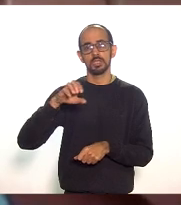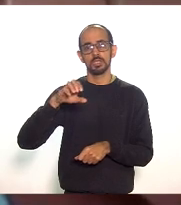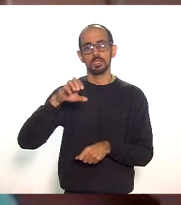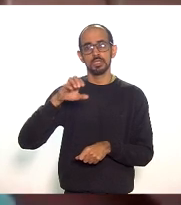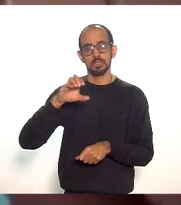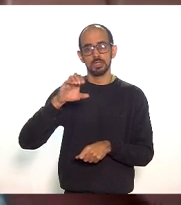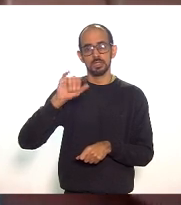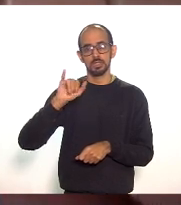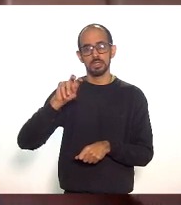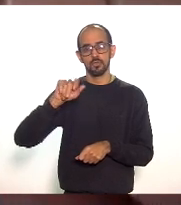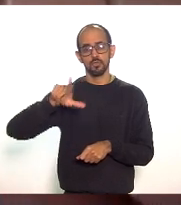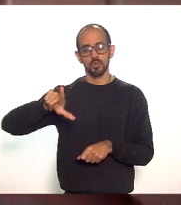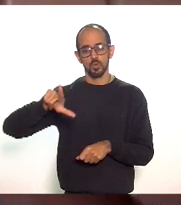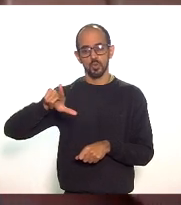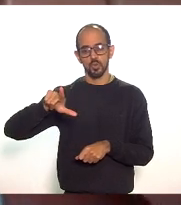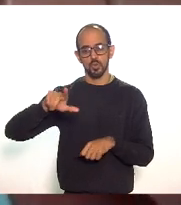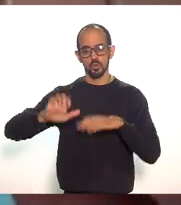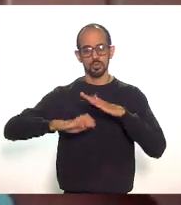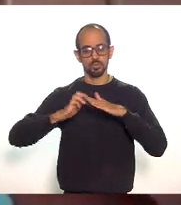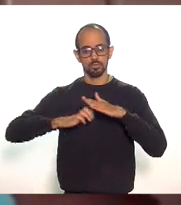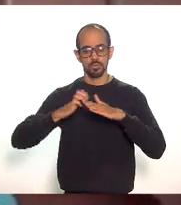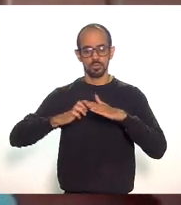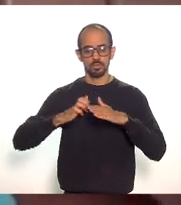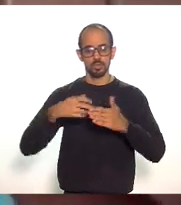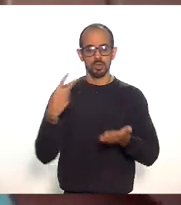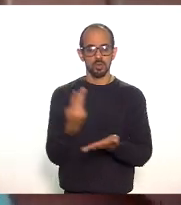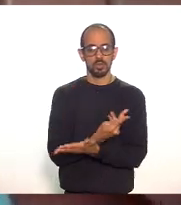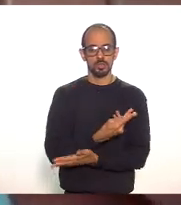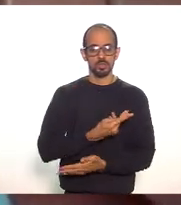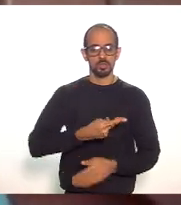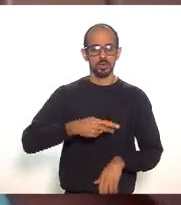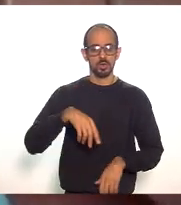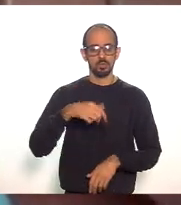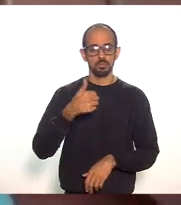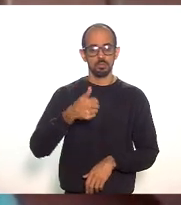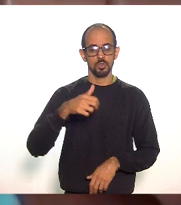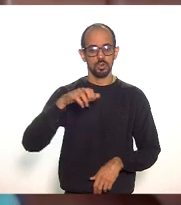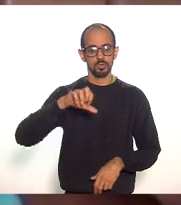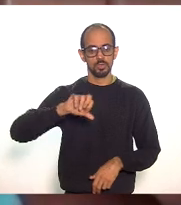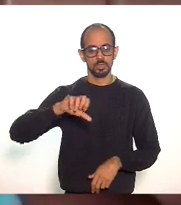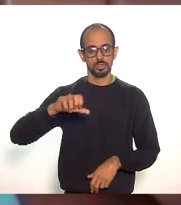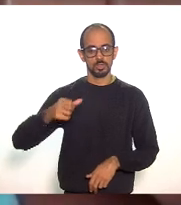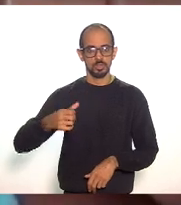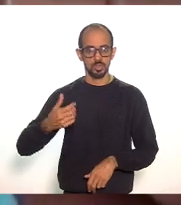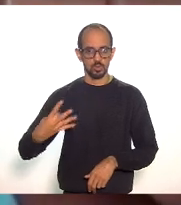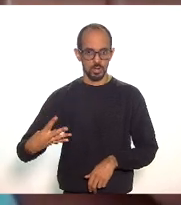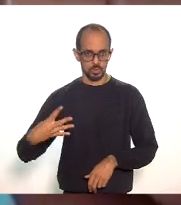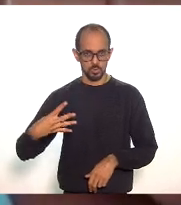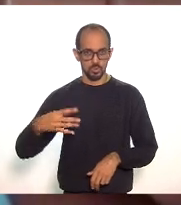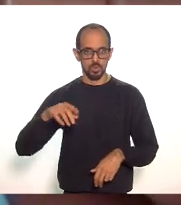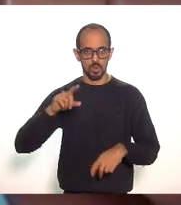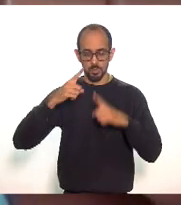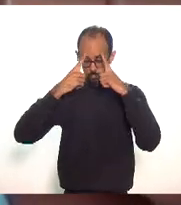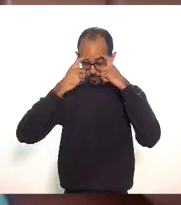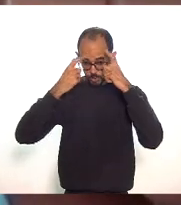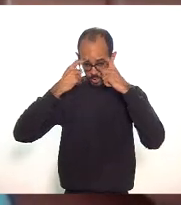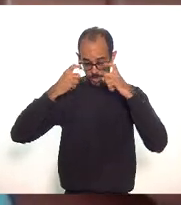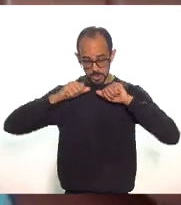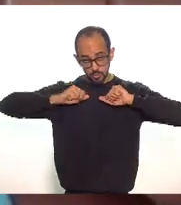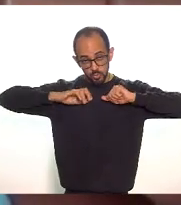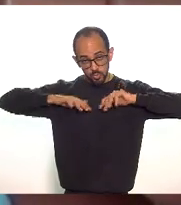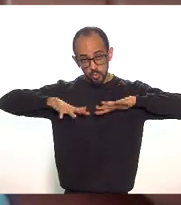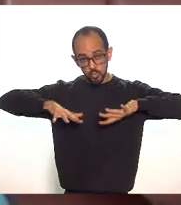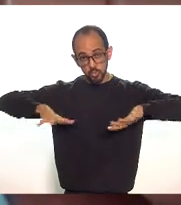tivemos em 64. Vale dizer que o país foi varrido por uma onda de violência e